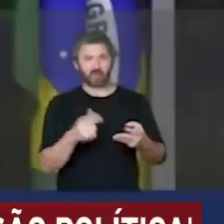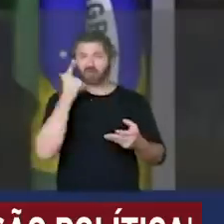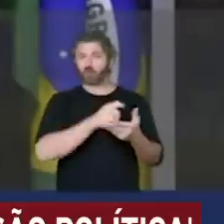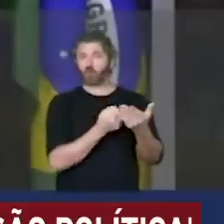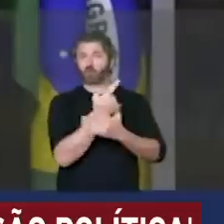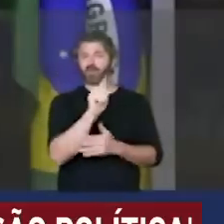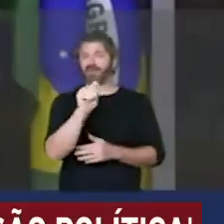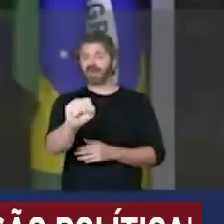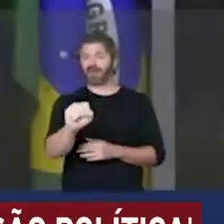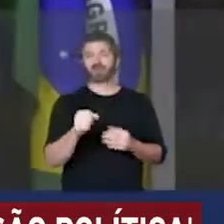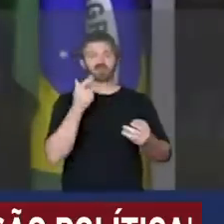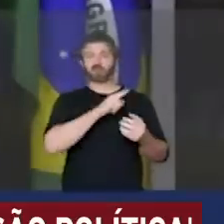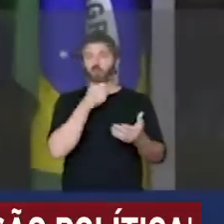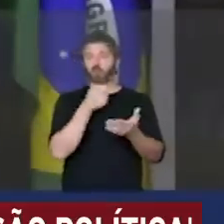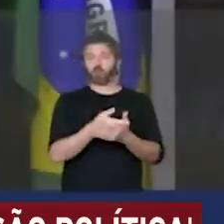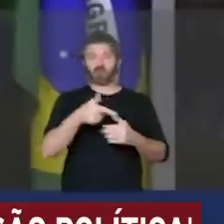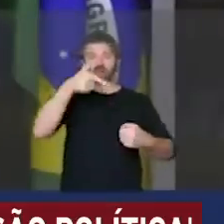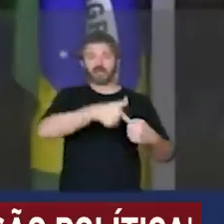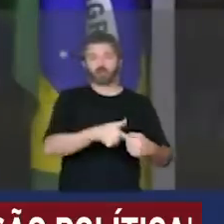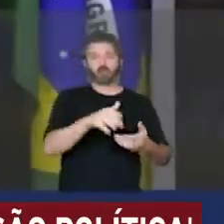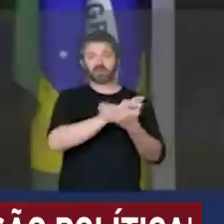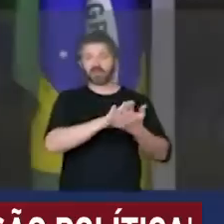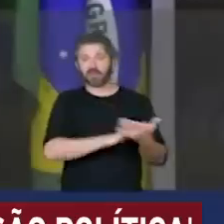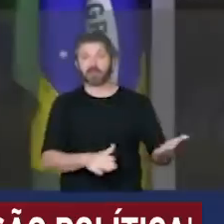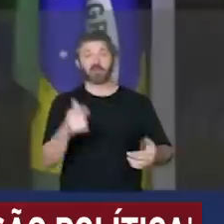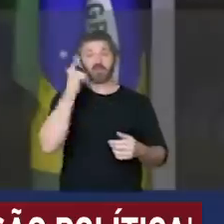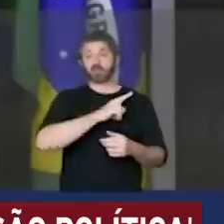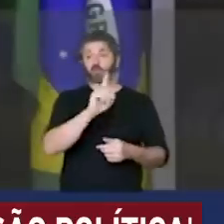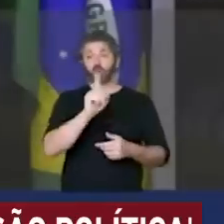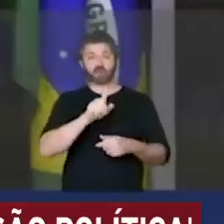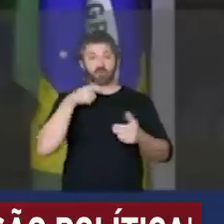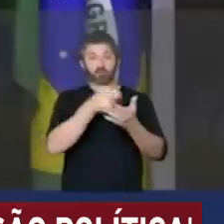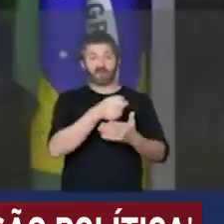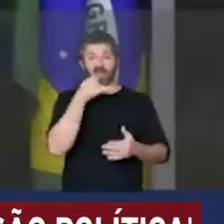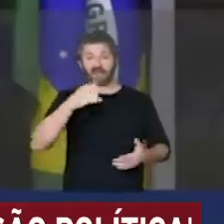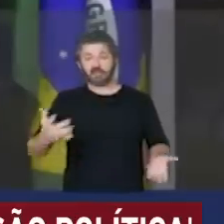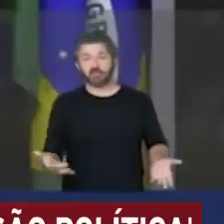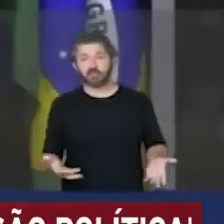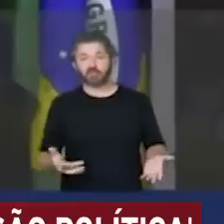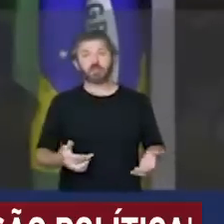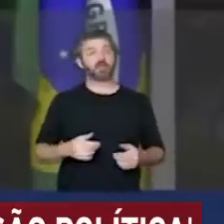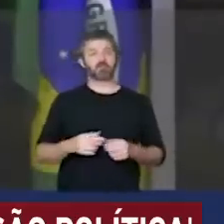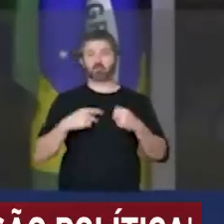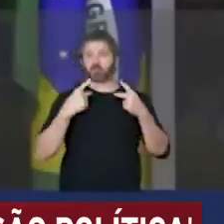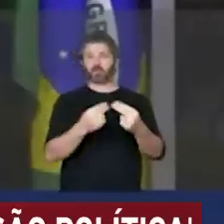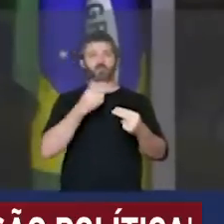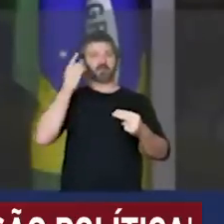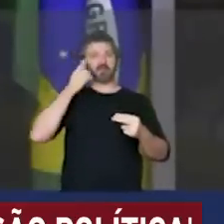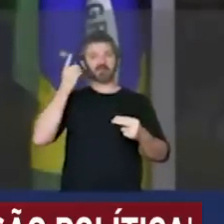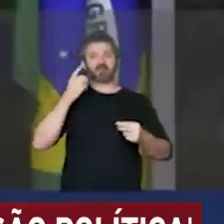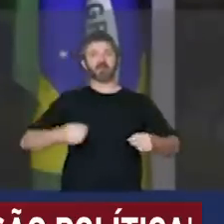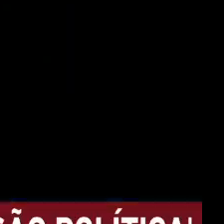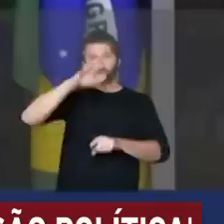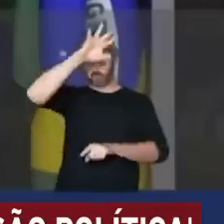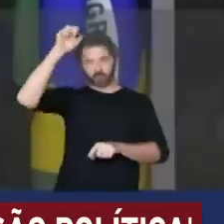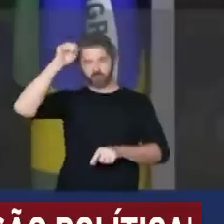como parlamentar. Mas criticou Arthur Lira. Disse que o presidente da Câmara está seguindo ordens do Palácio do